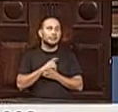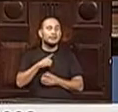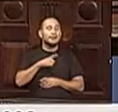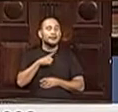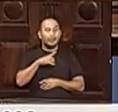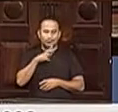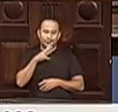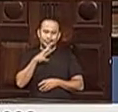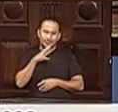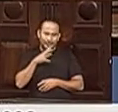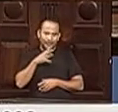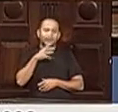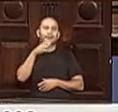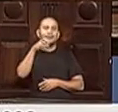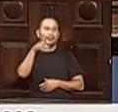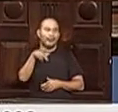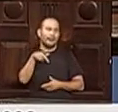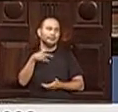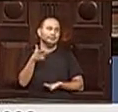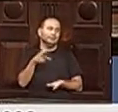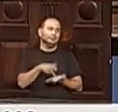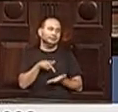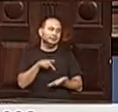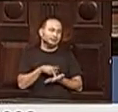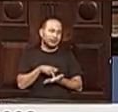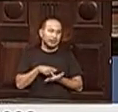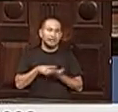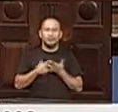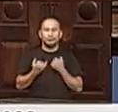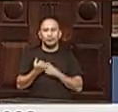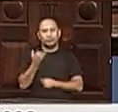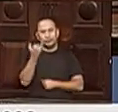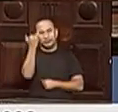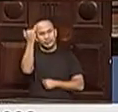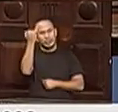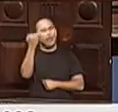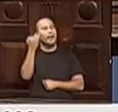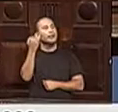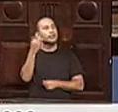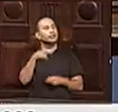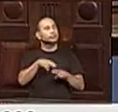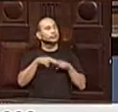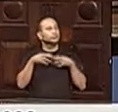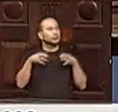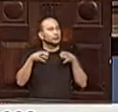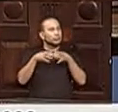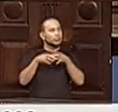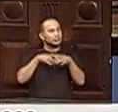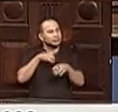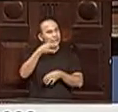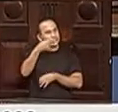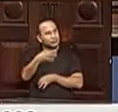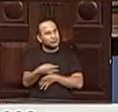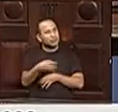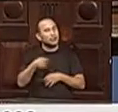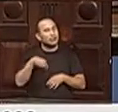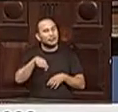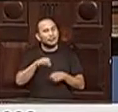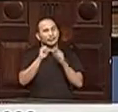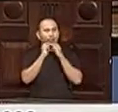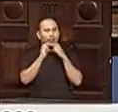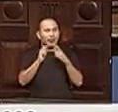tenham conhecimento realmente é muito significativo para a nossa comissão e com certeza para essa